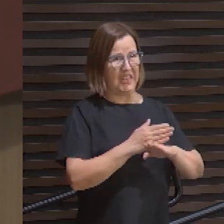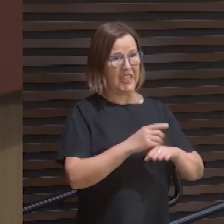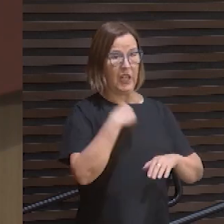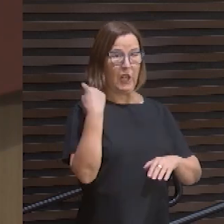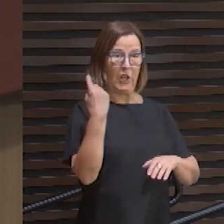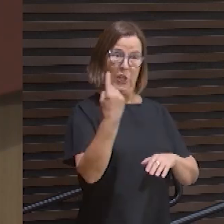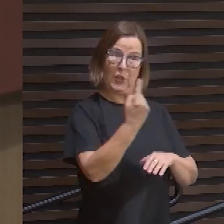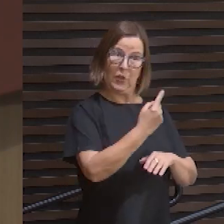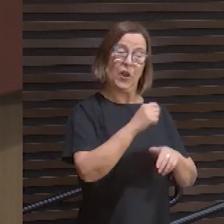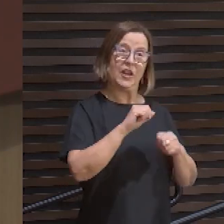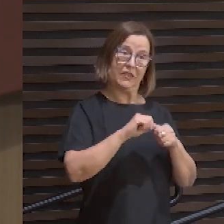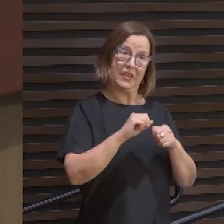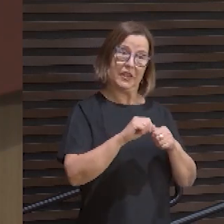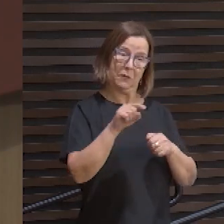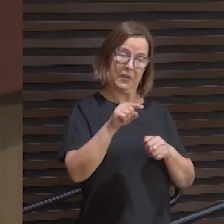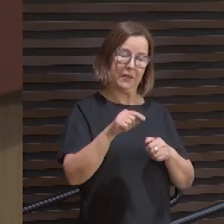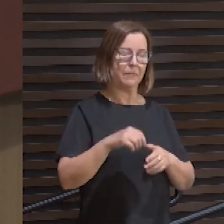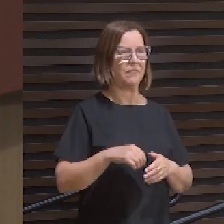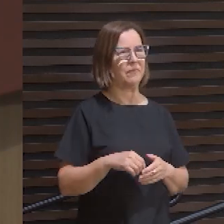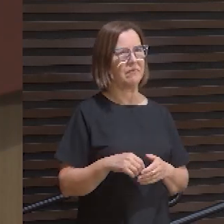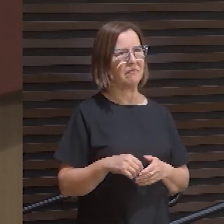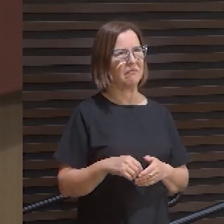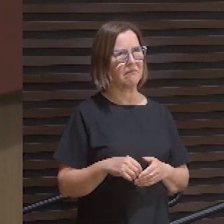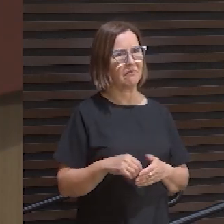você. Alguma